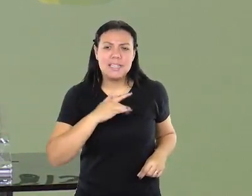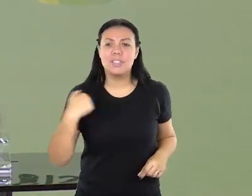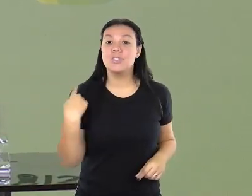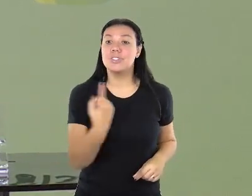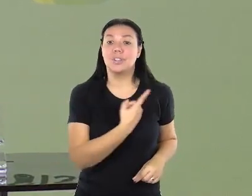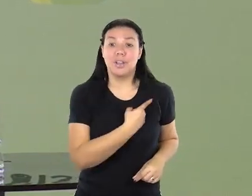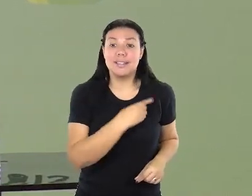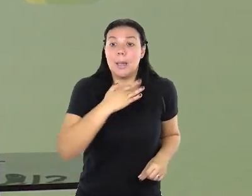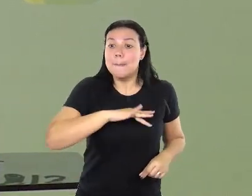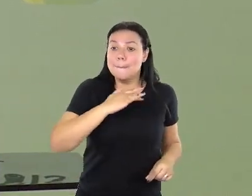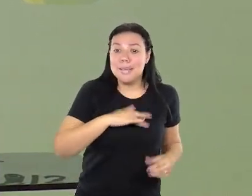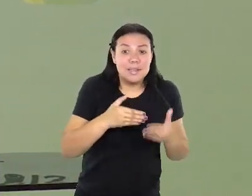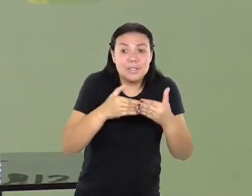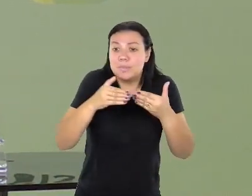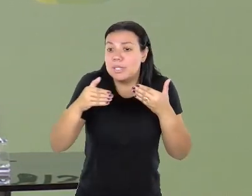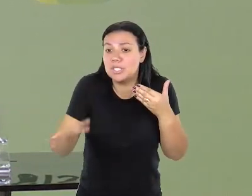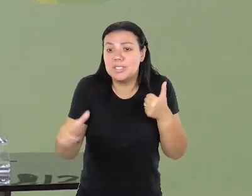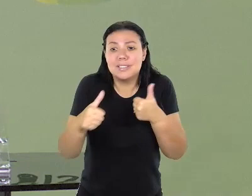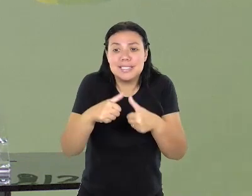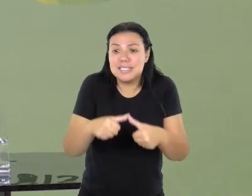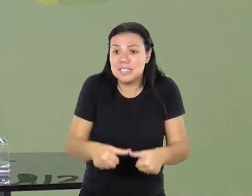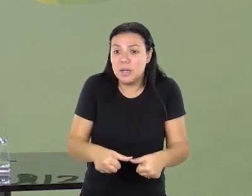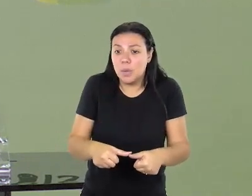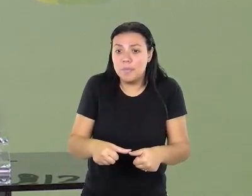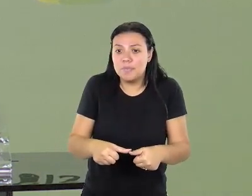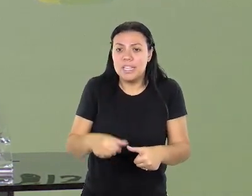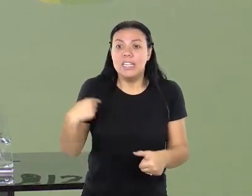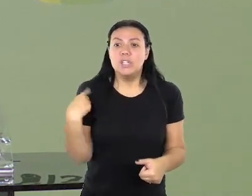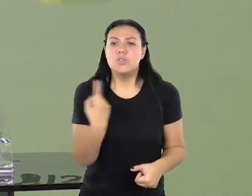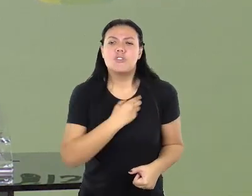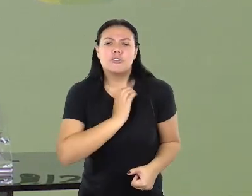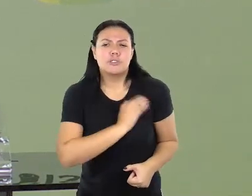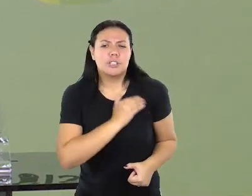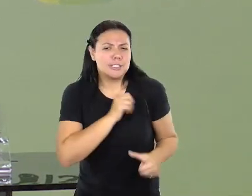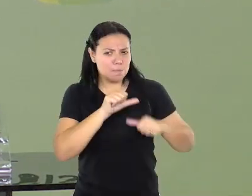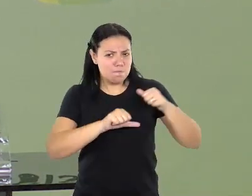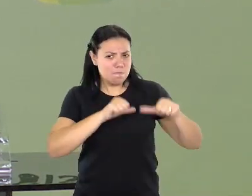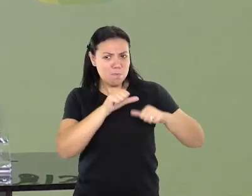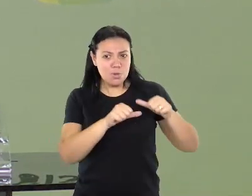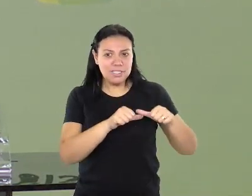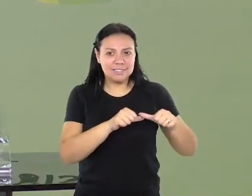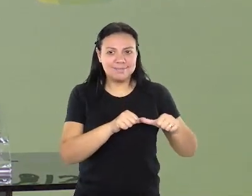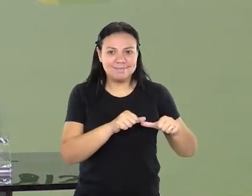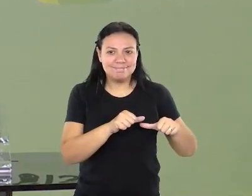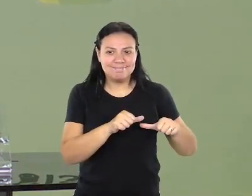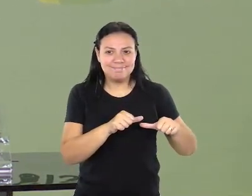perdidos. E quando ele quer fazer essa obra, ele coloca essa compaixão no nosso coração.